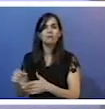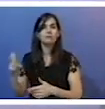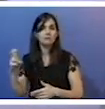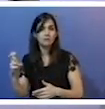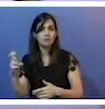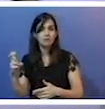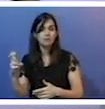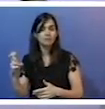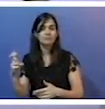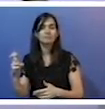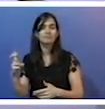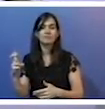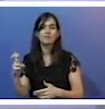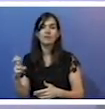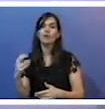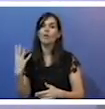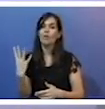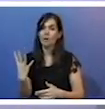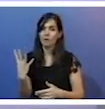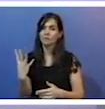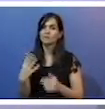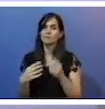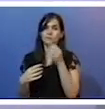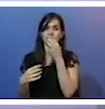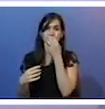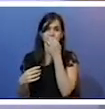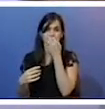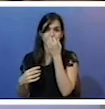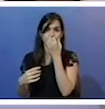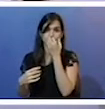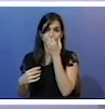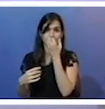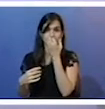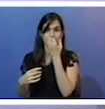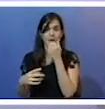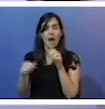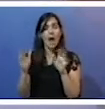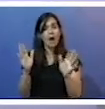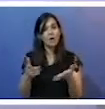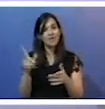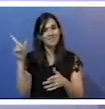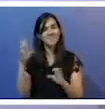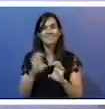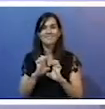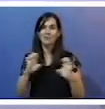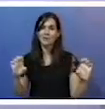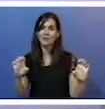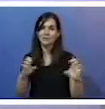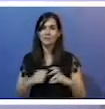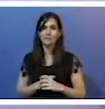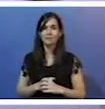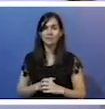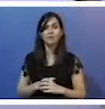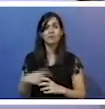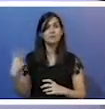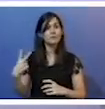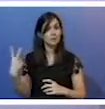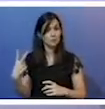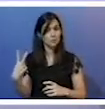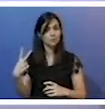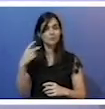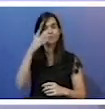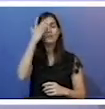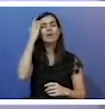devendo 4 que eu gastei mais que eu tenho agora aqui caiu numa equação 2º grau eu vou resolver pela fórmula de Bhaskara